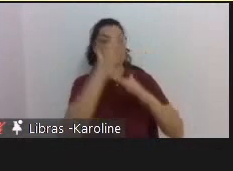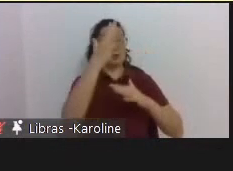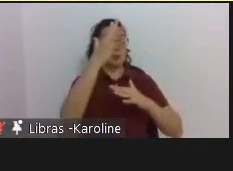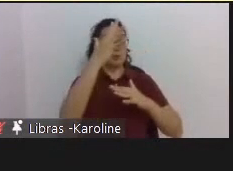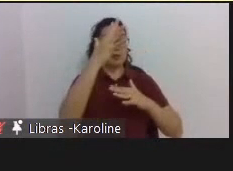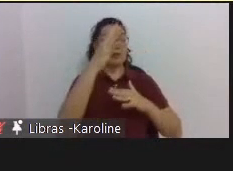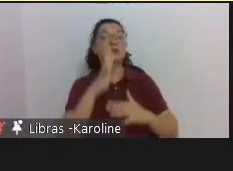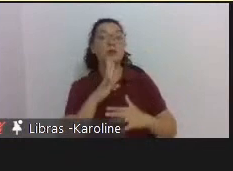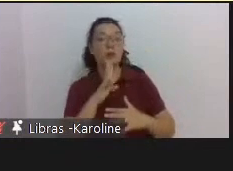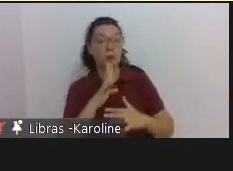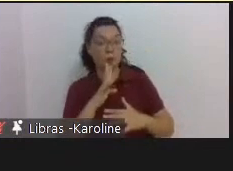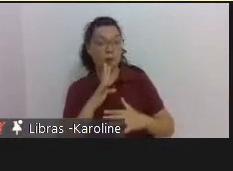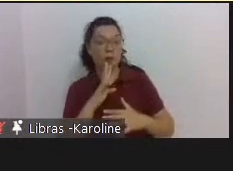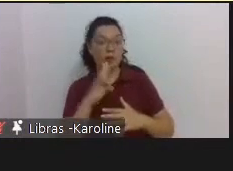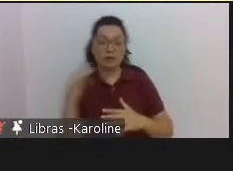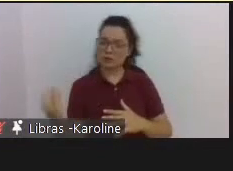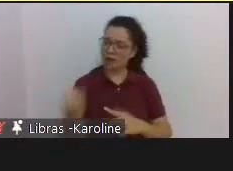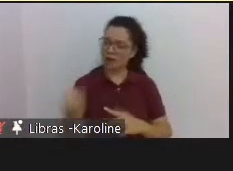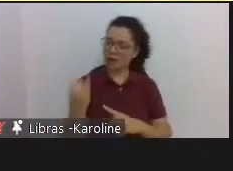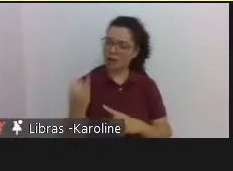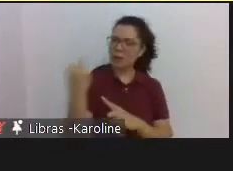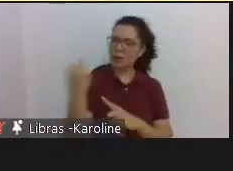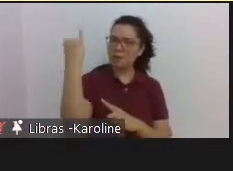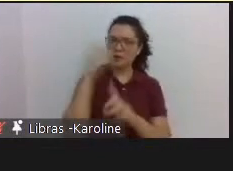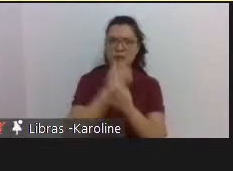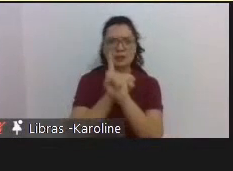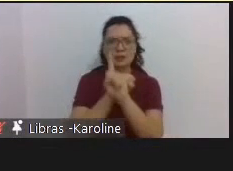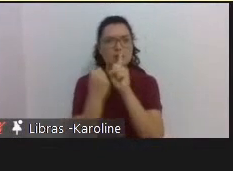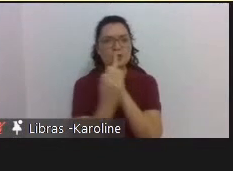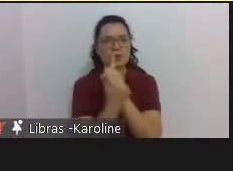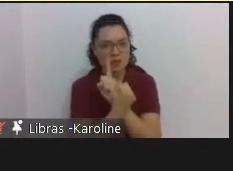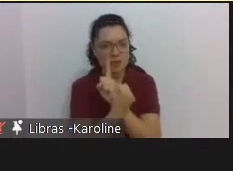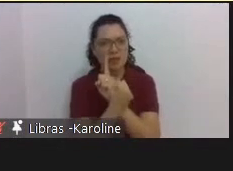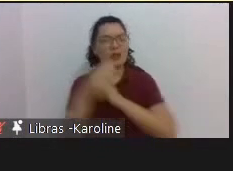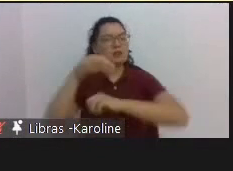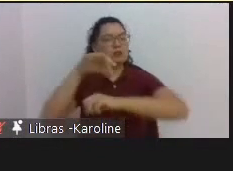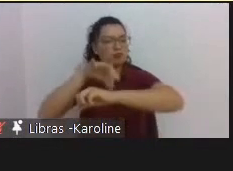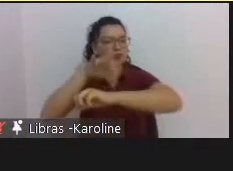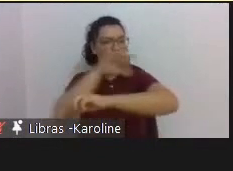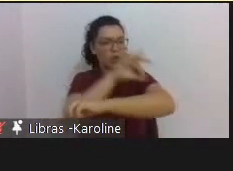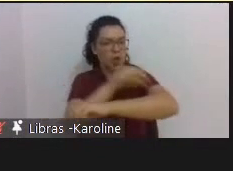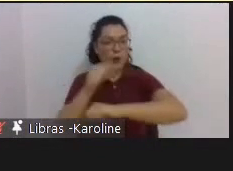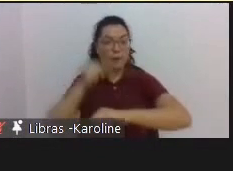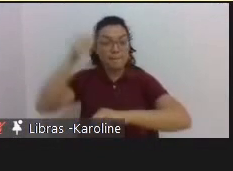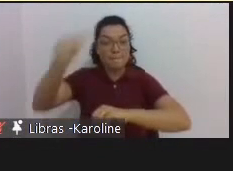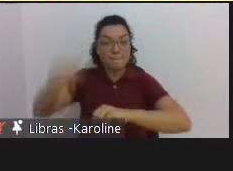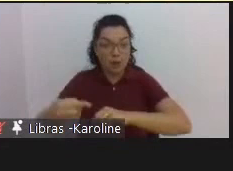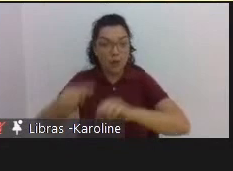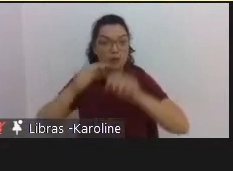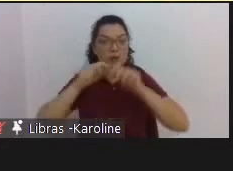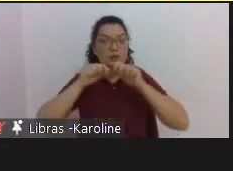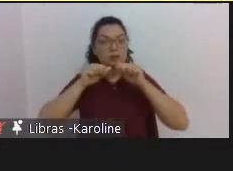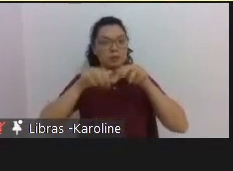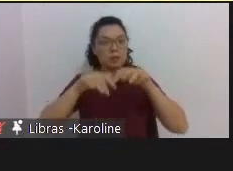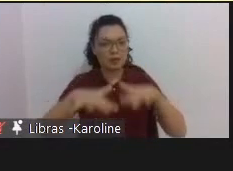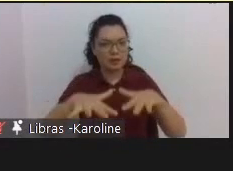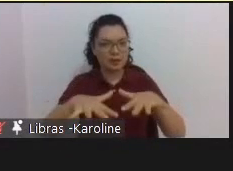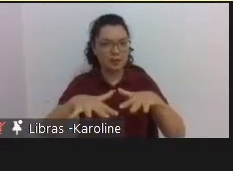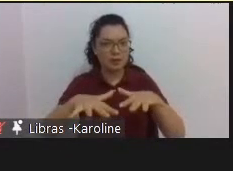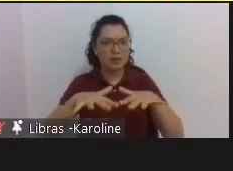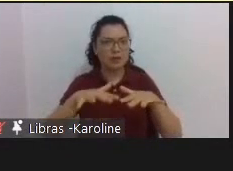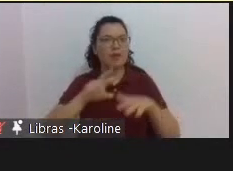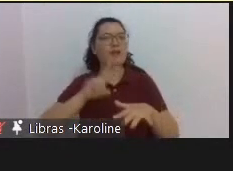da importância da arquitetura e do urbanismo no cenário pós-pandêmico está na atuação conjunta de